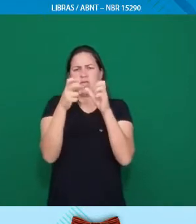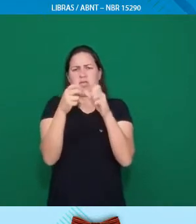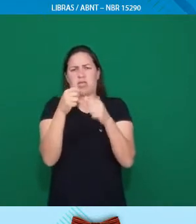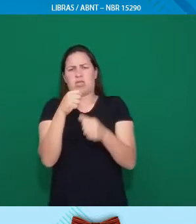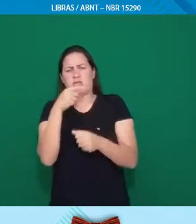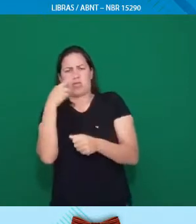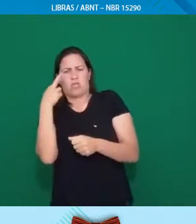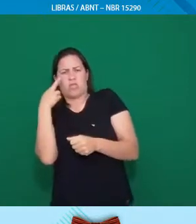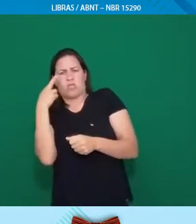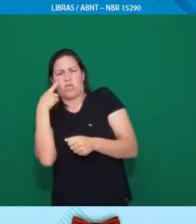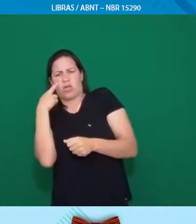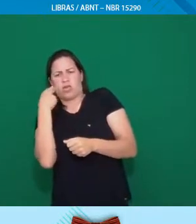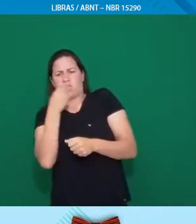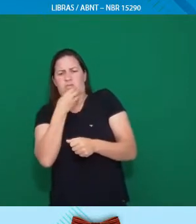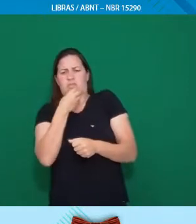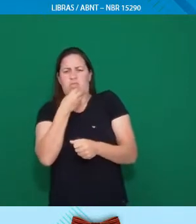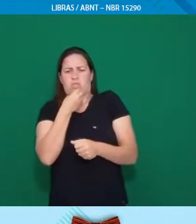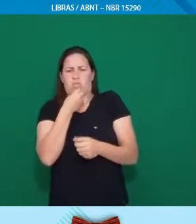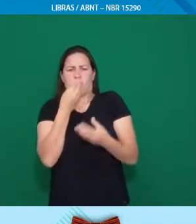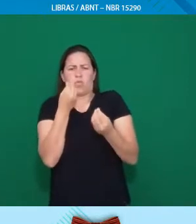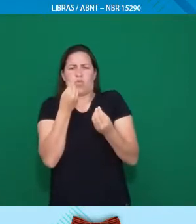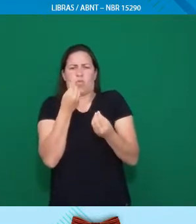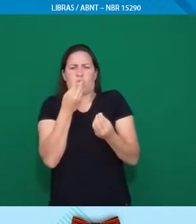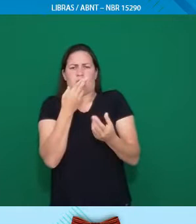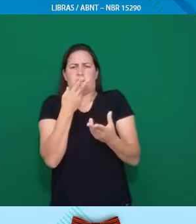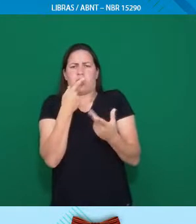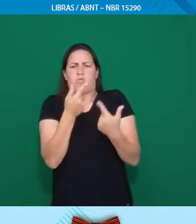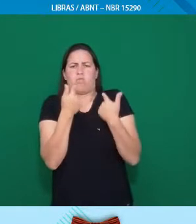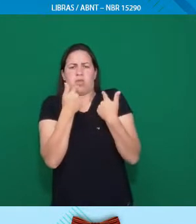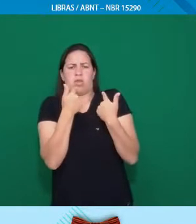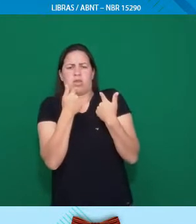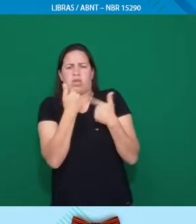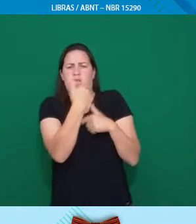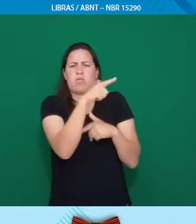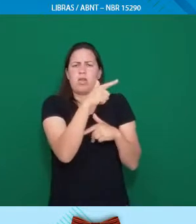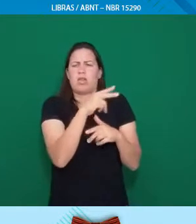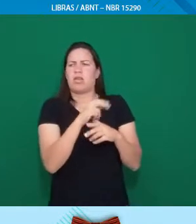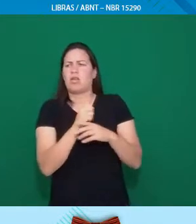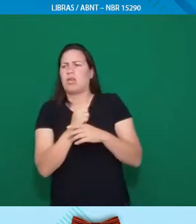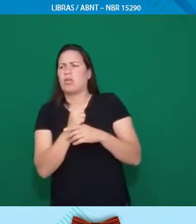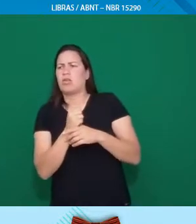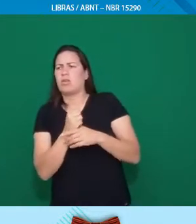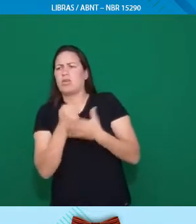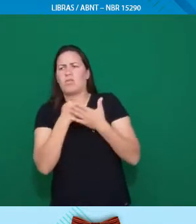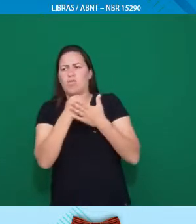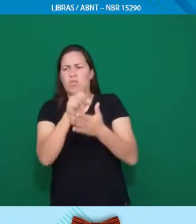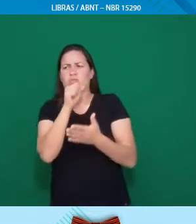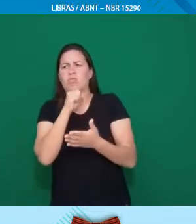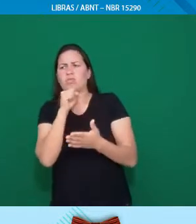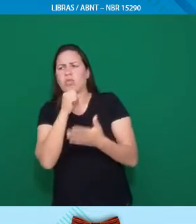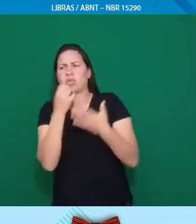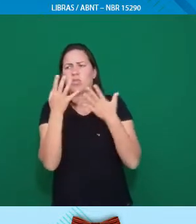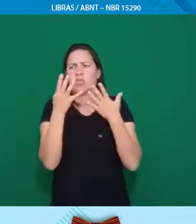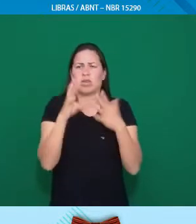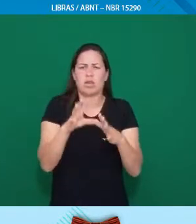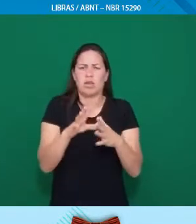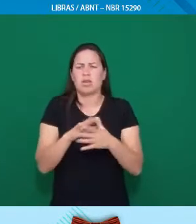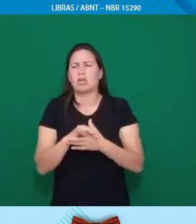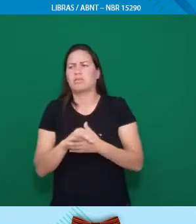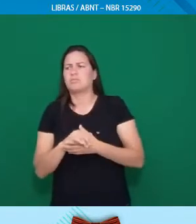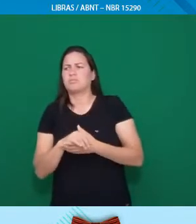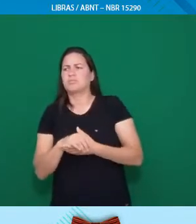presenteou e 15 depender o senhor e daí até ameaçaram o rapaz O que foi defender o senhor que não